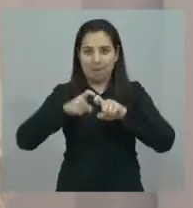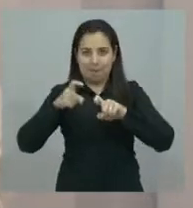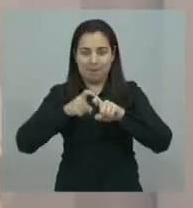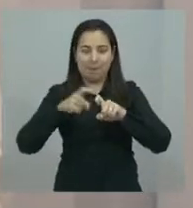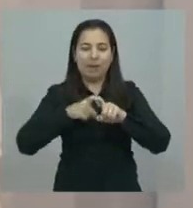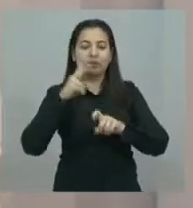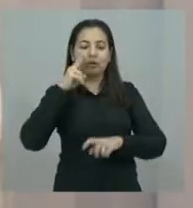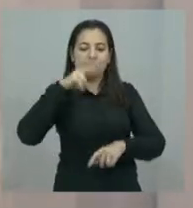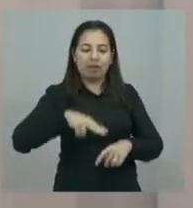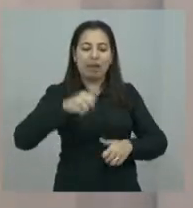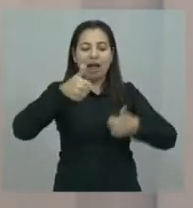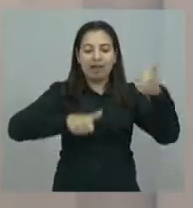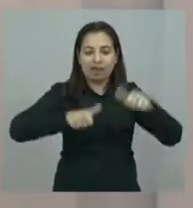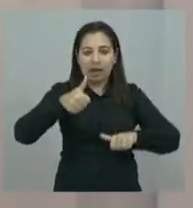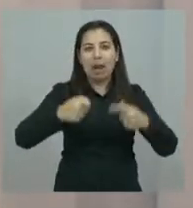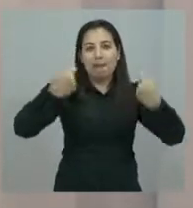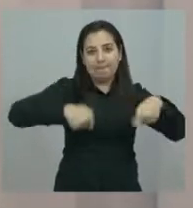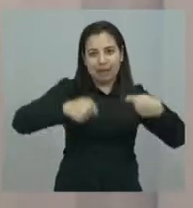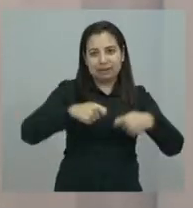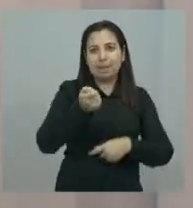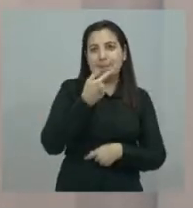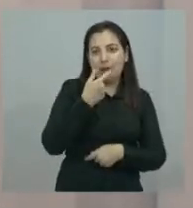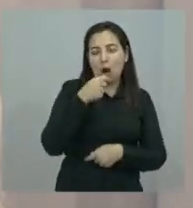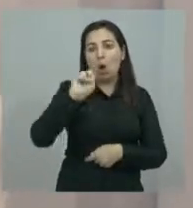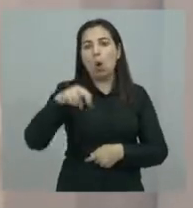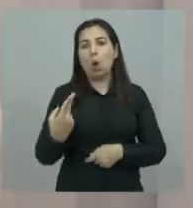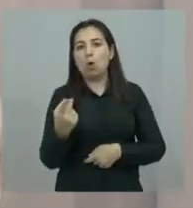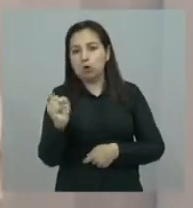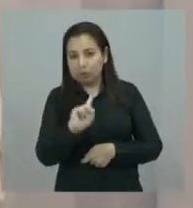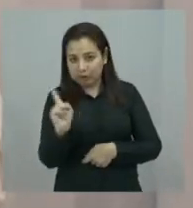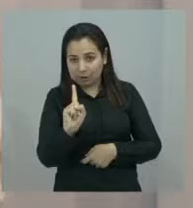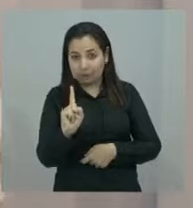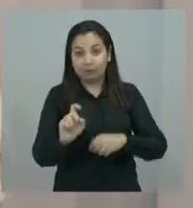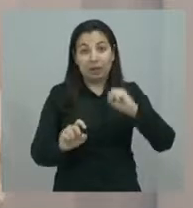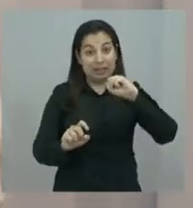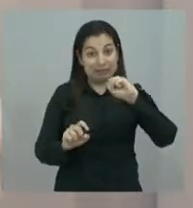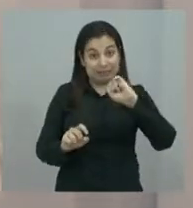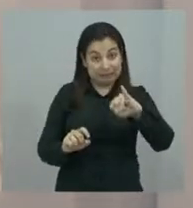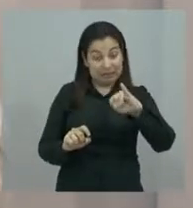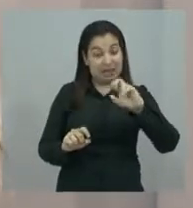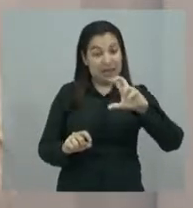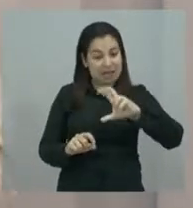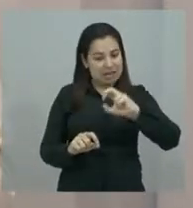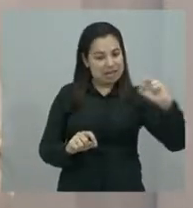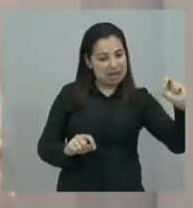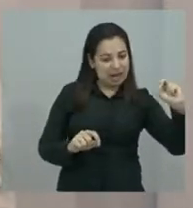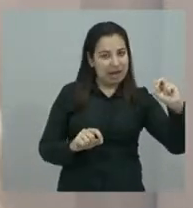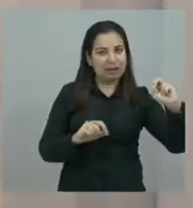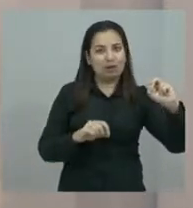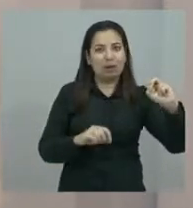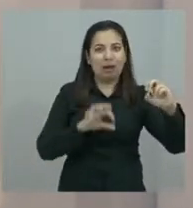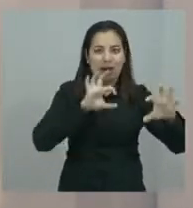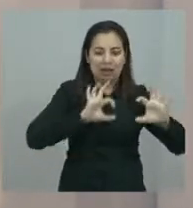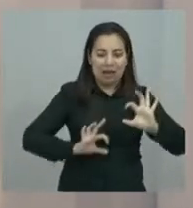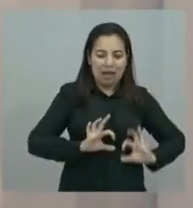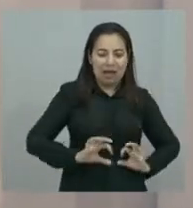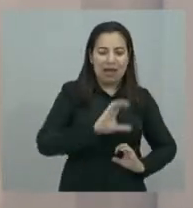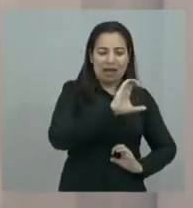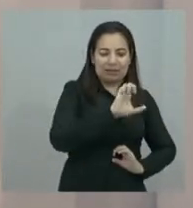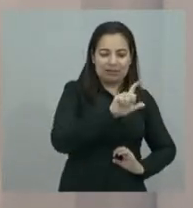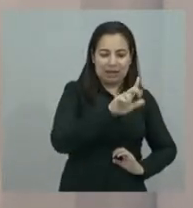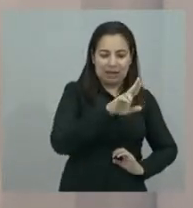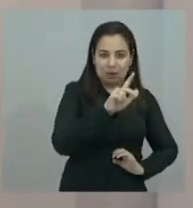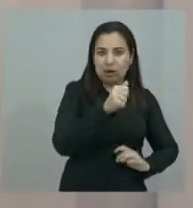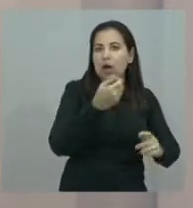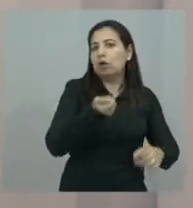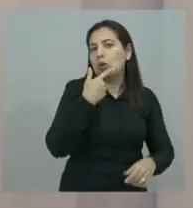precisa tomar a medicação ou não. Acima de 500 células, normalmente não se toma, né, para evitar